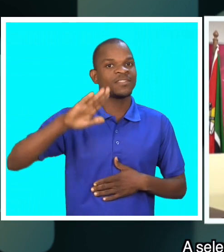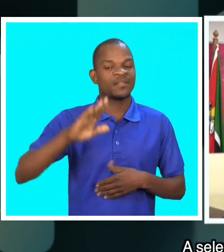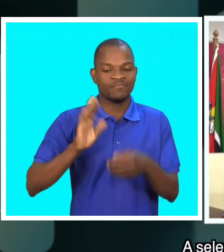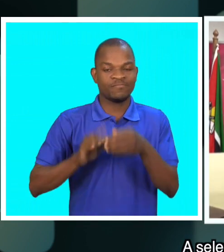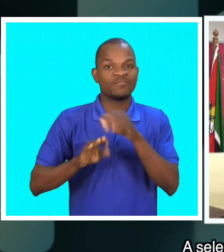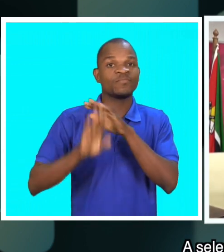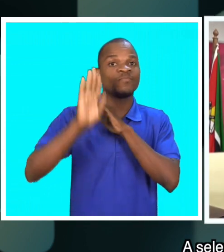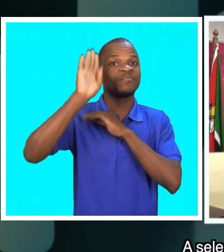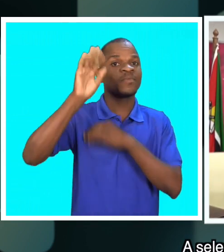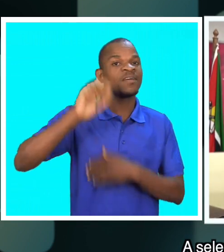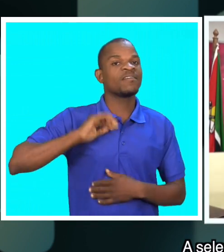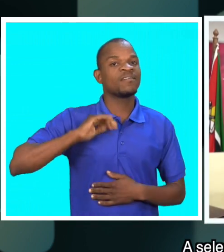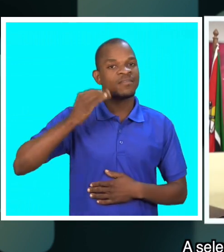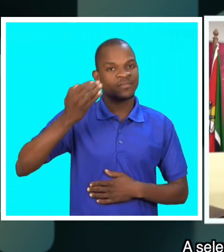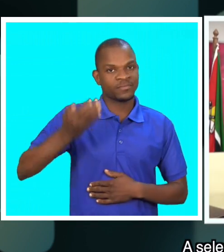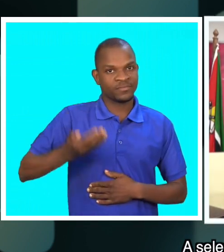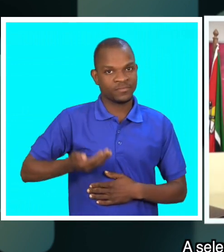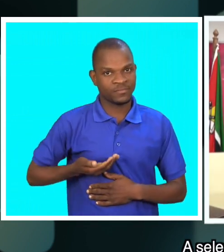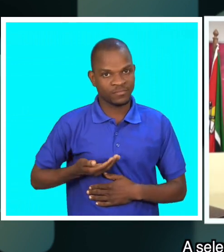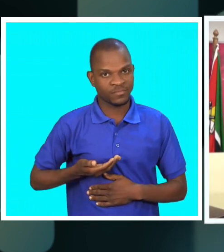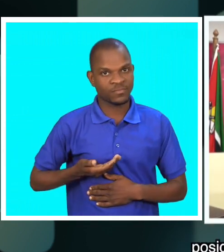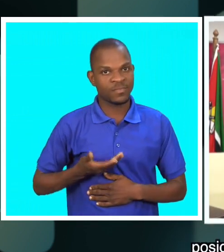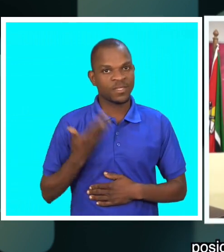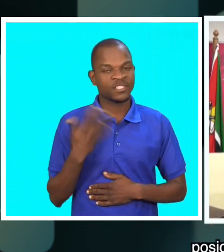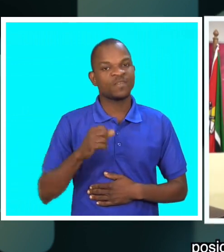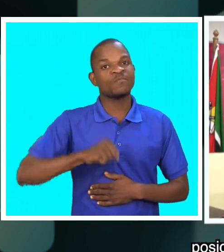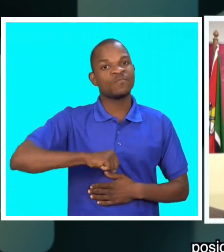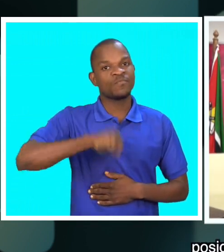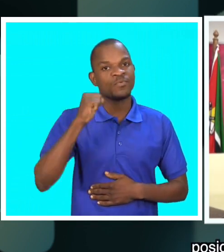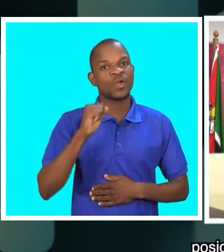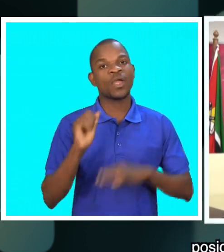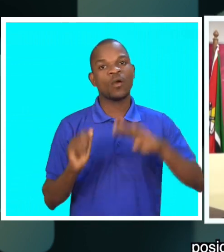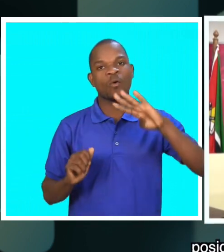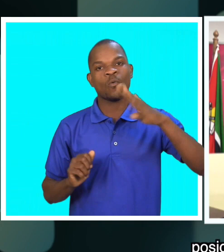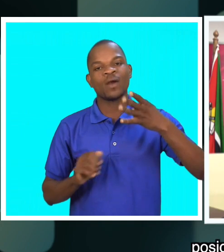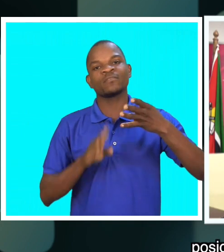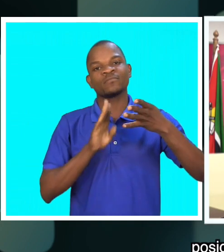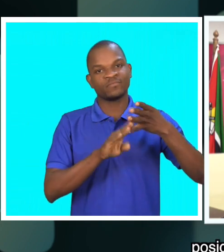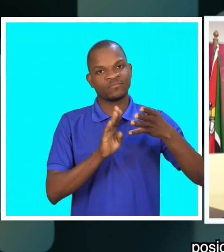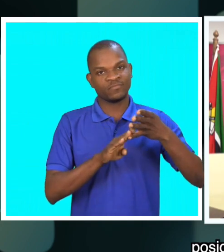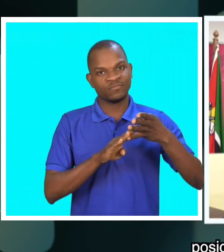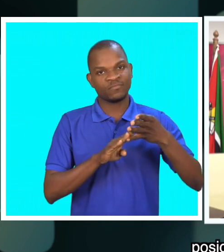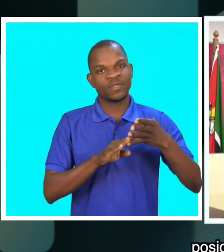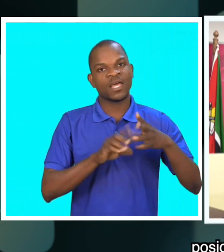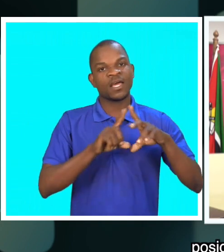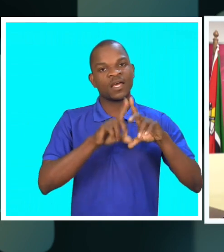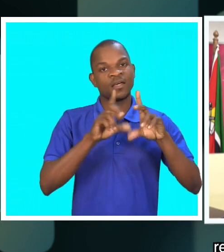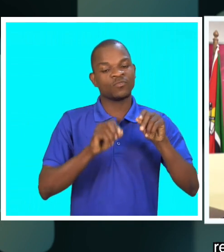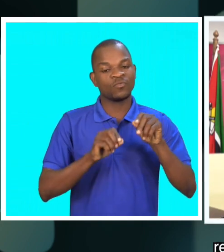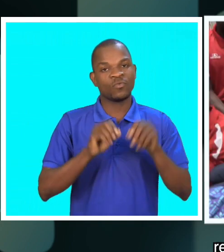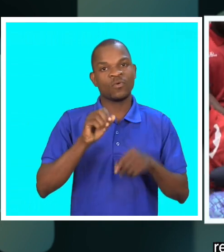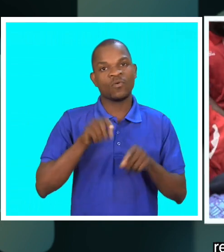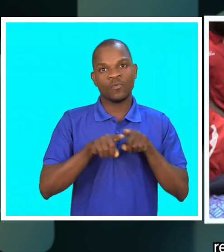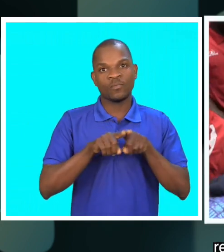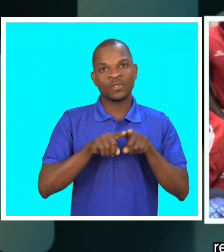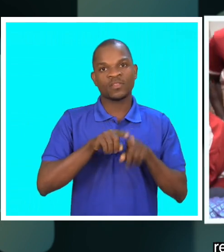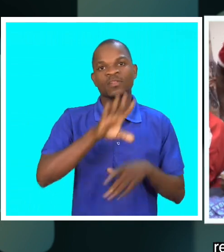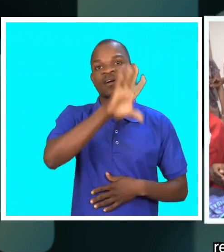de basquetebol, sênior feminino, posicionou-se em quarto lugar no AfroBasket,